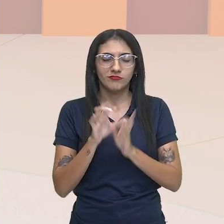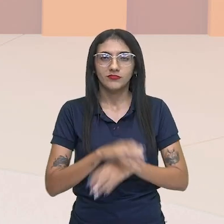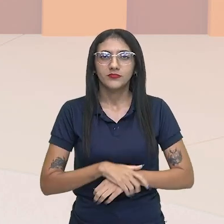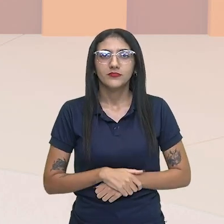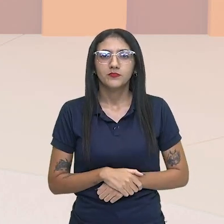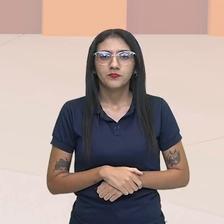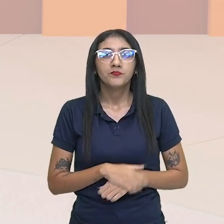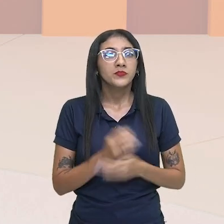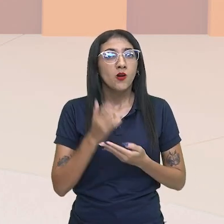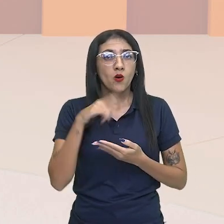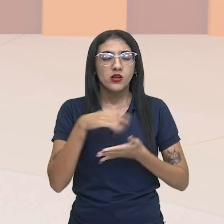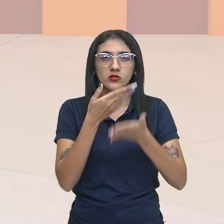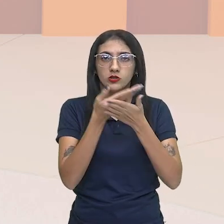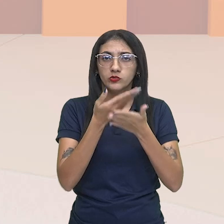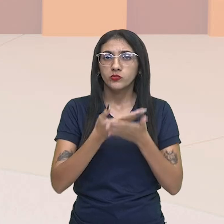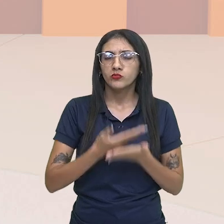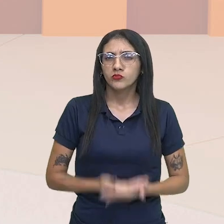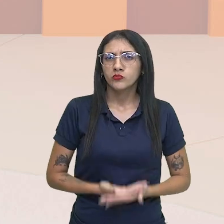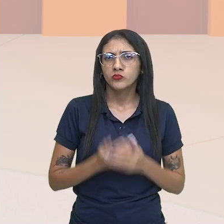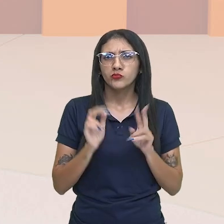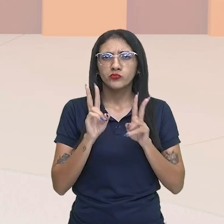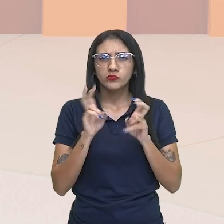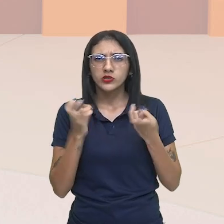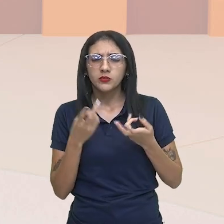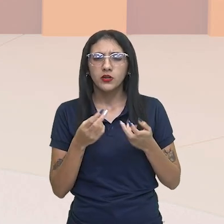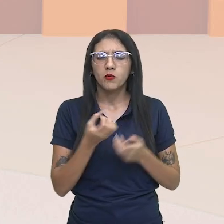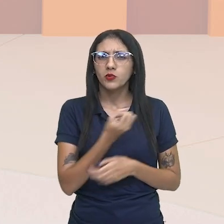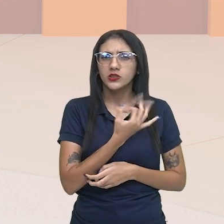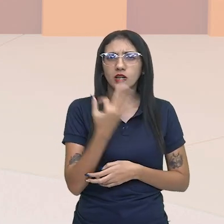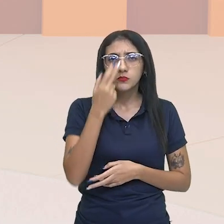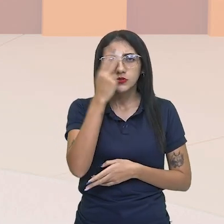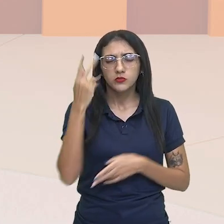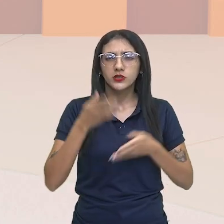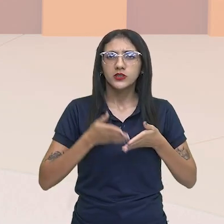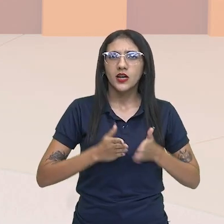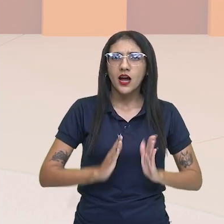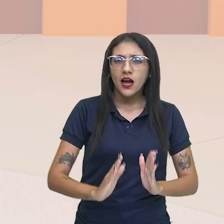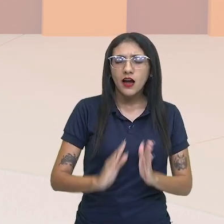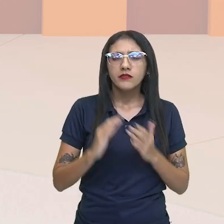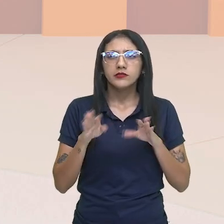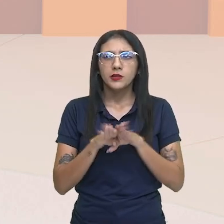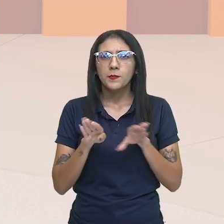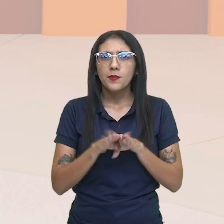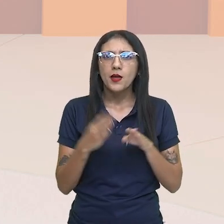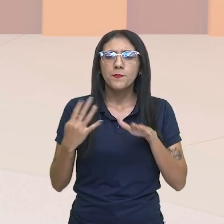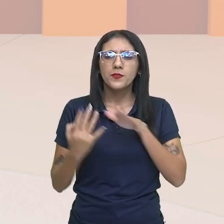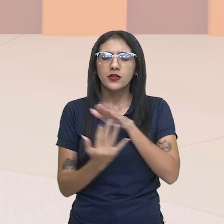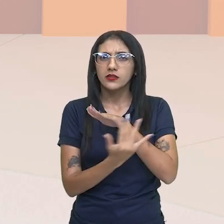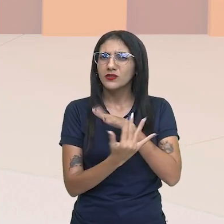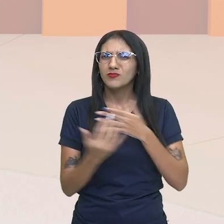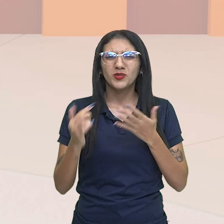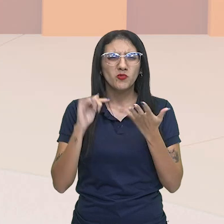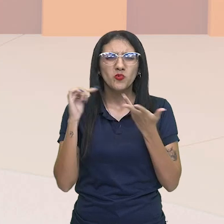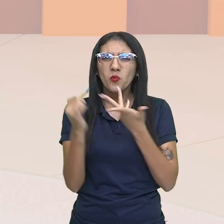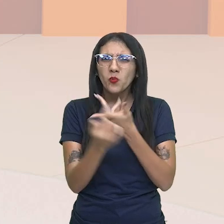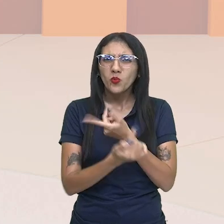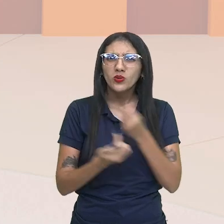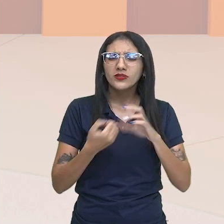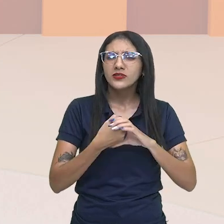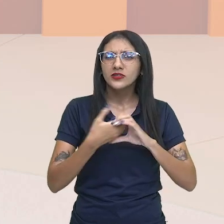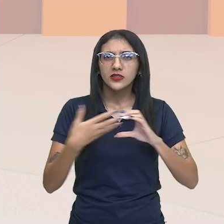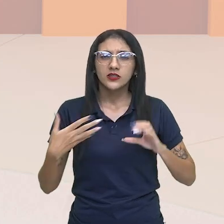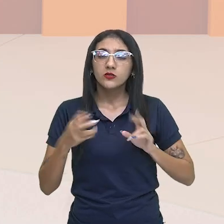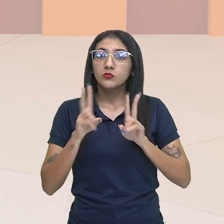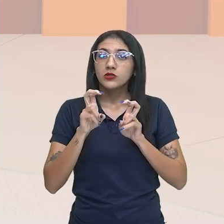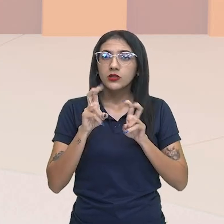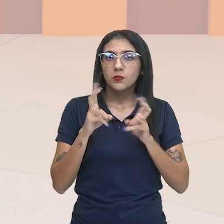Esses estudos que a gente faz, pessoal, sobre a questão de natalidade, mortalidade, migração e tudo mais, tudo isso que tem a ver com